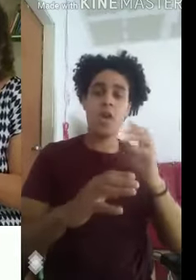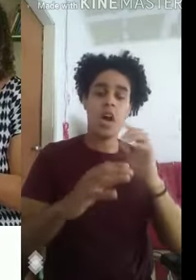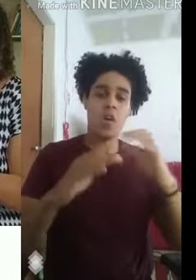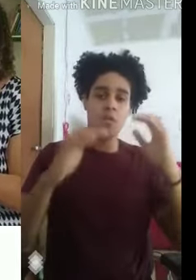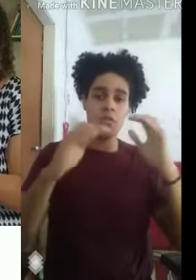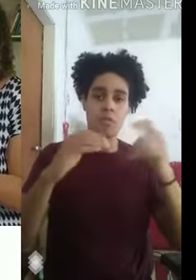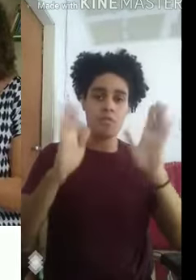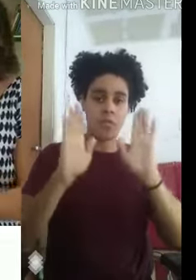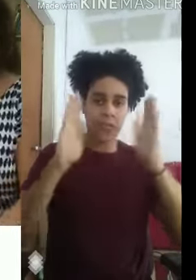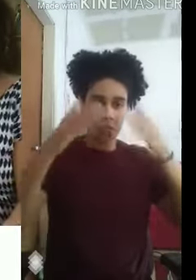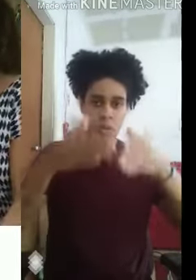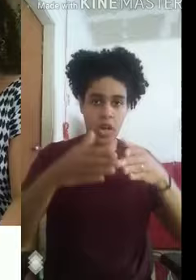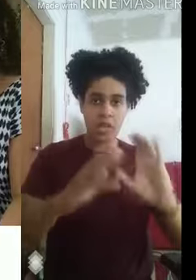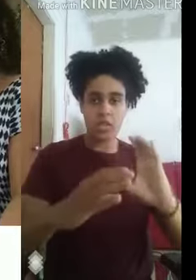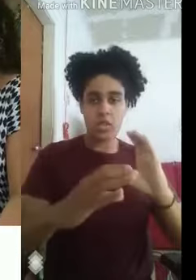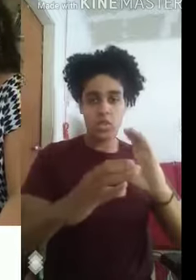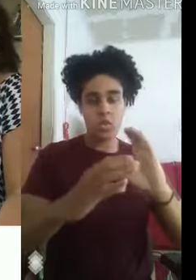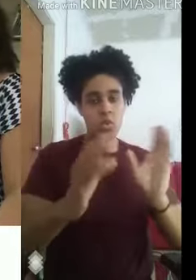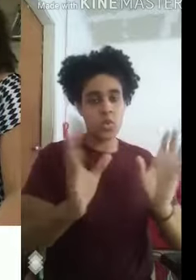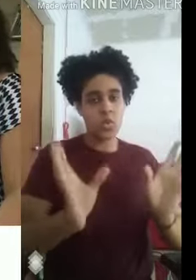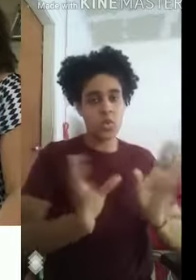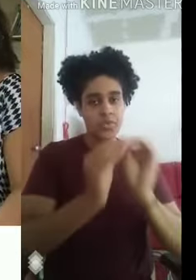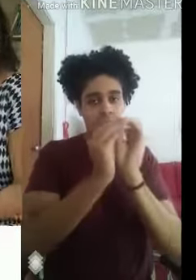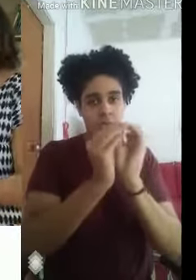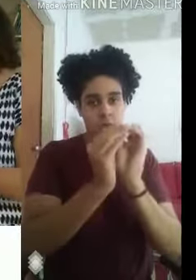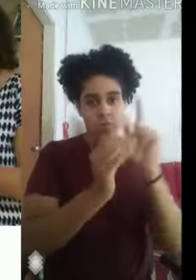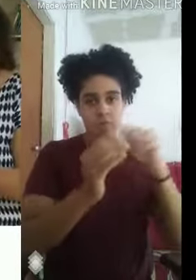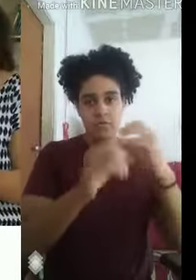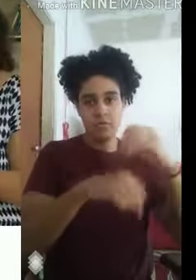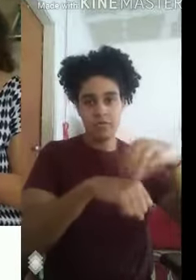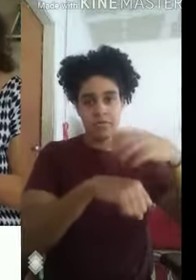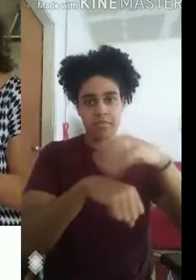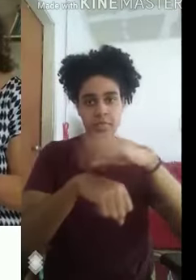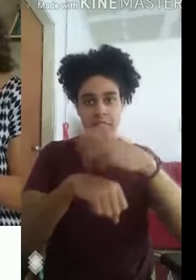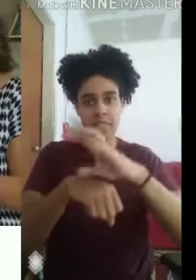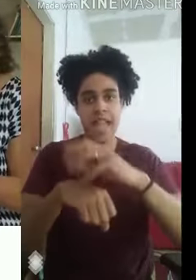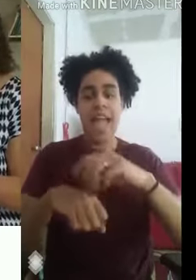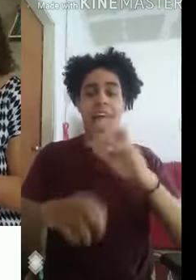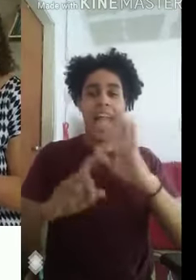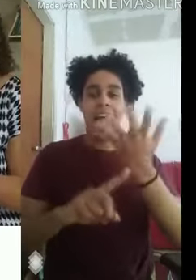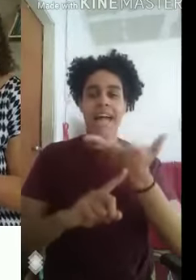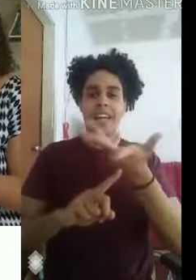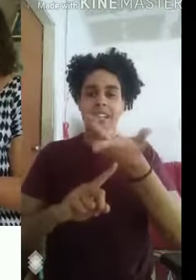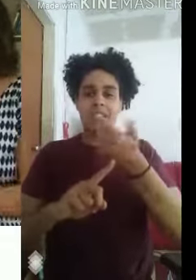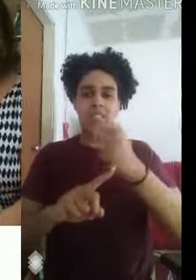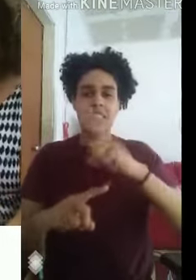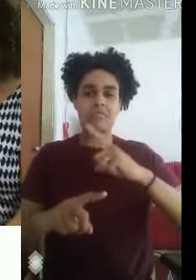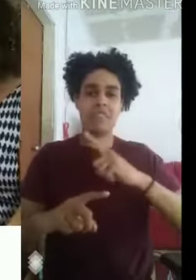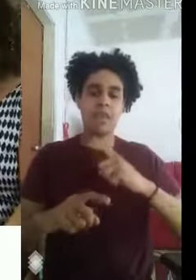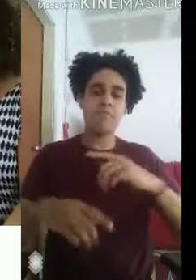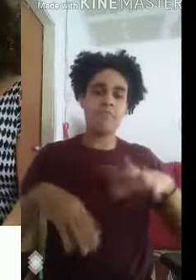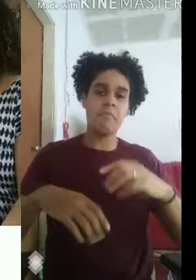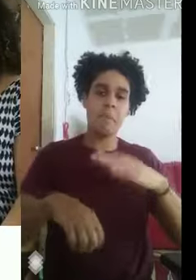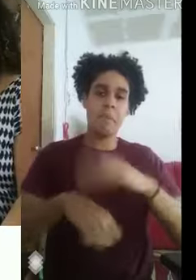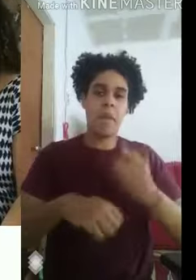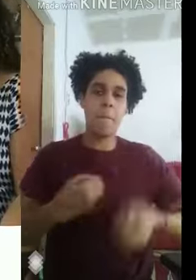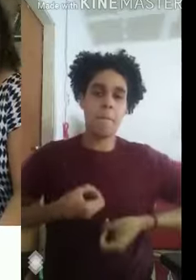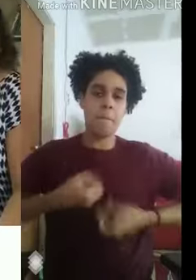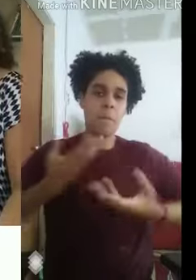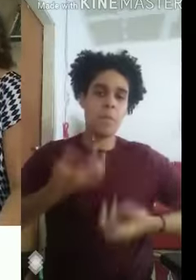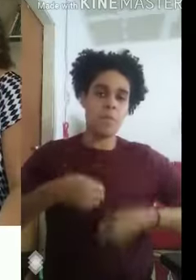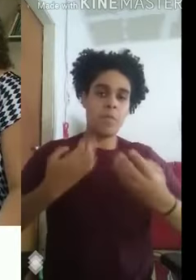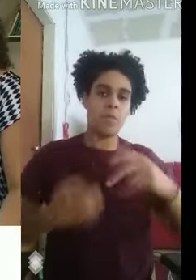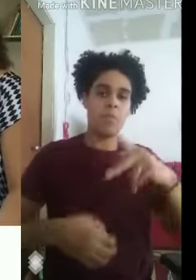conteúdo a ser transmitido. A linguagem artística, ela tem uma função mais poética, ou seja, há